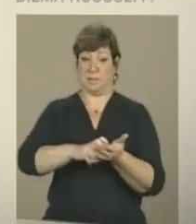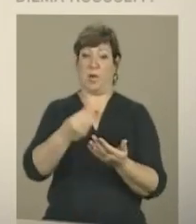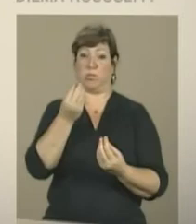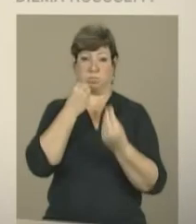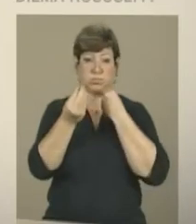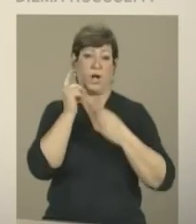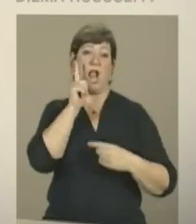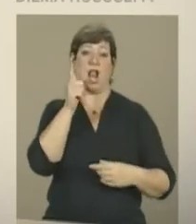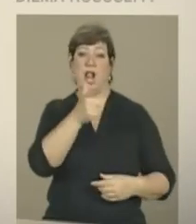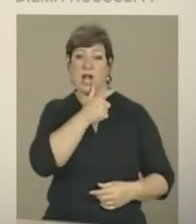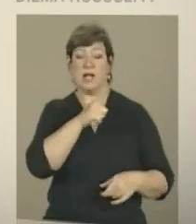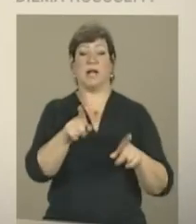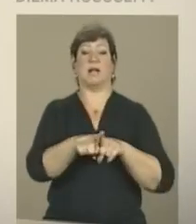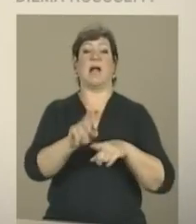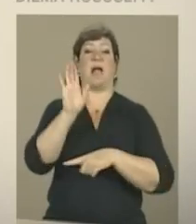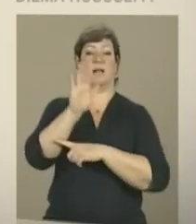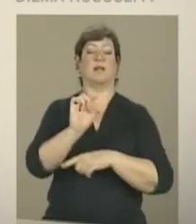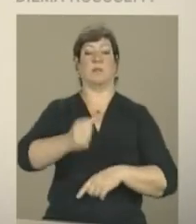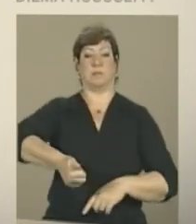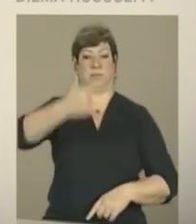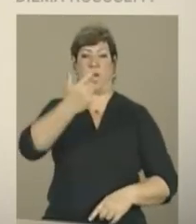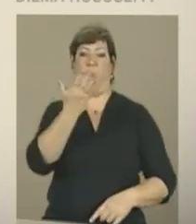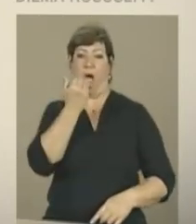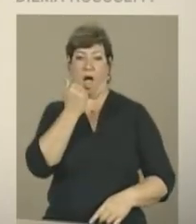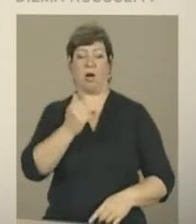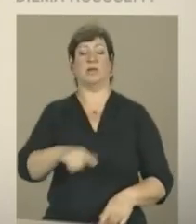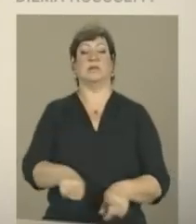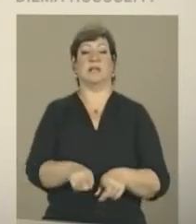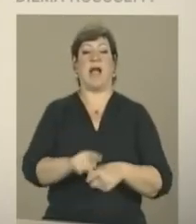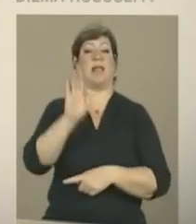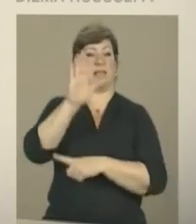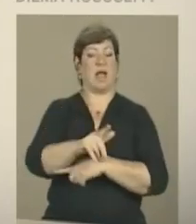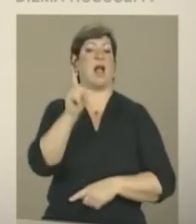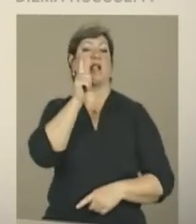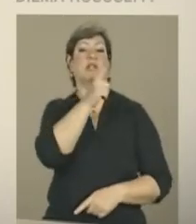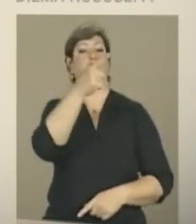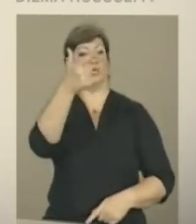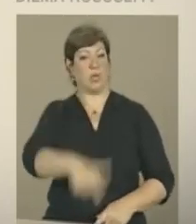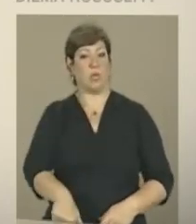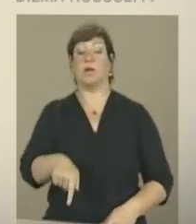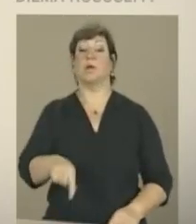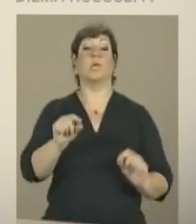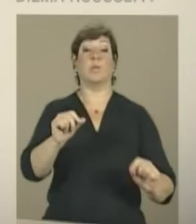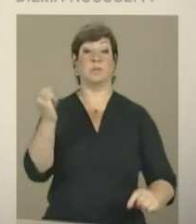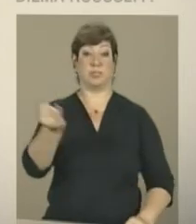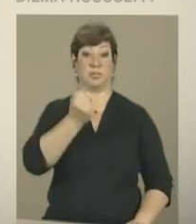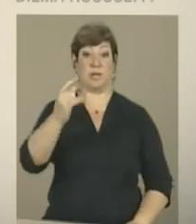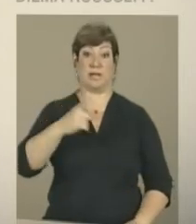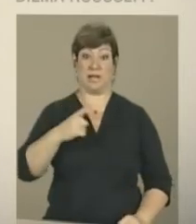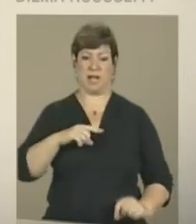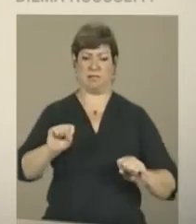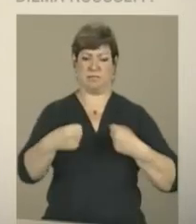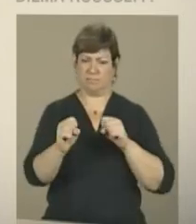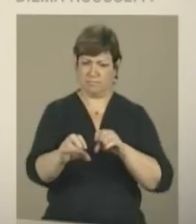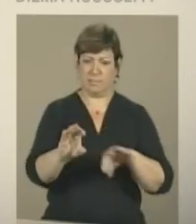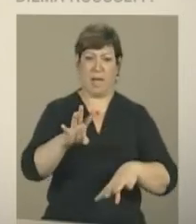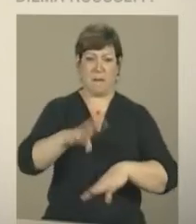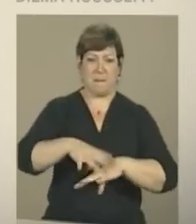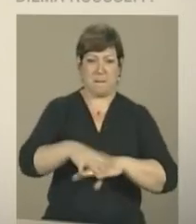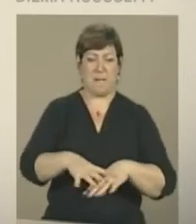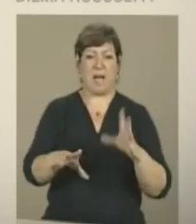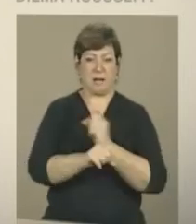manhã almoça e depois da tarde fazem um novo lanche e o que é importante tem reforço em matemática